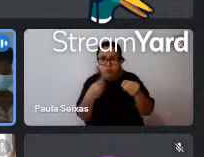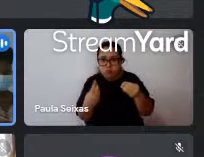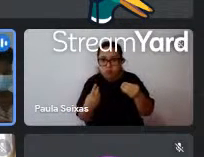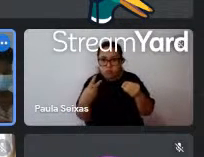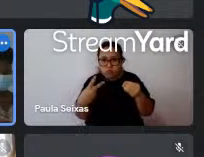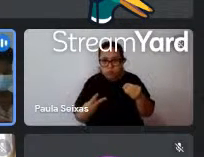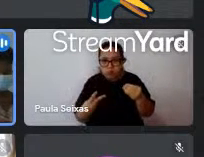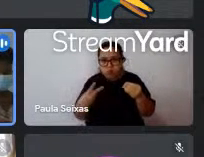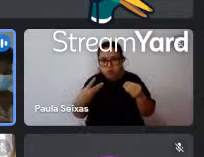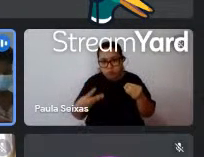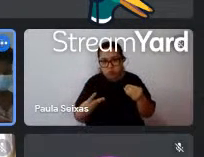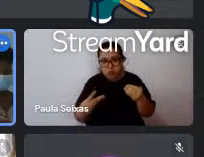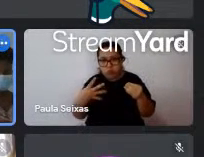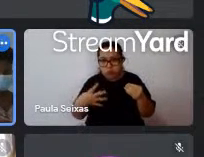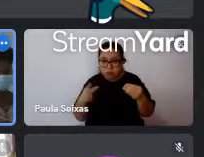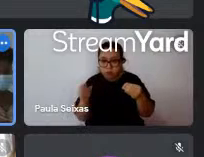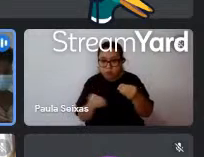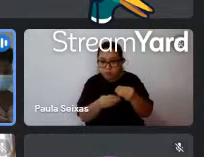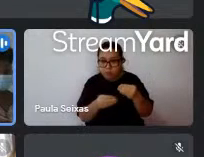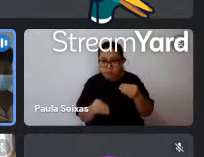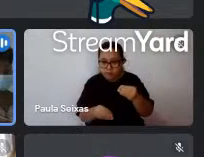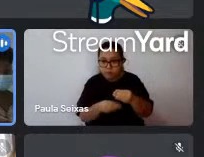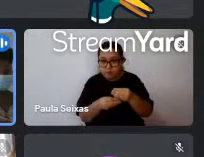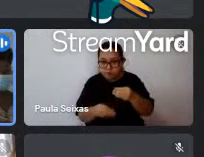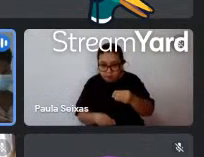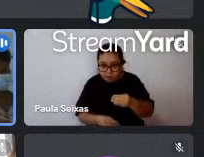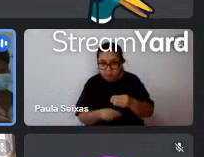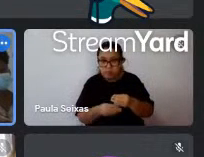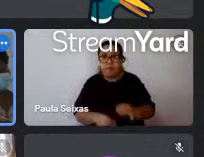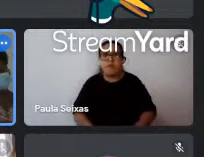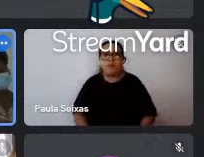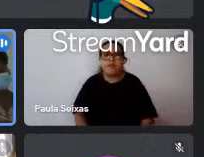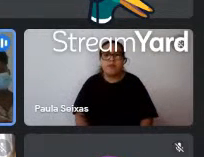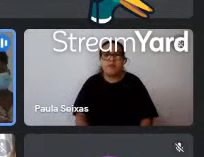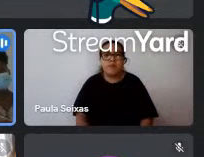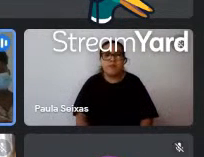2, 3, 4. Quatro completivas